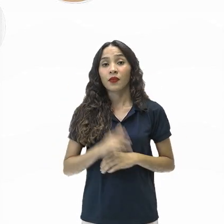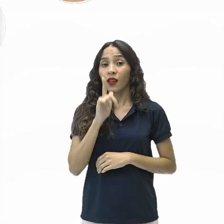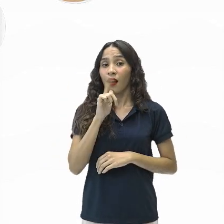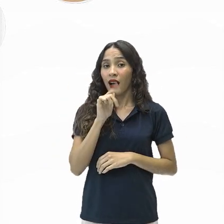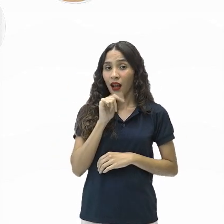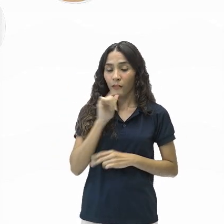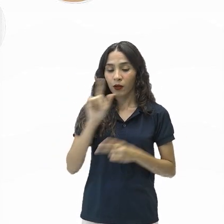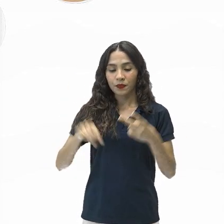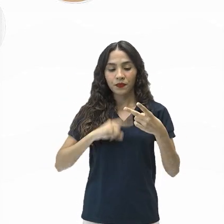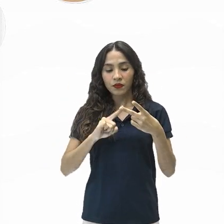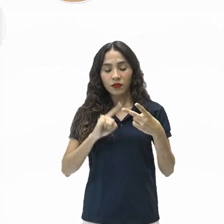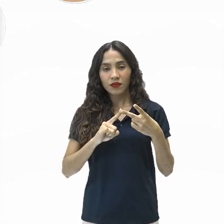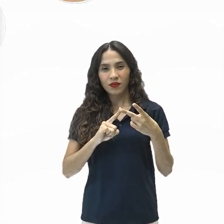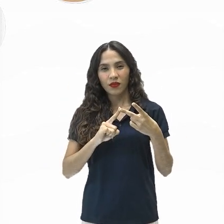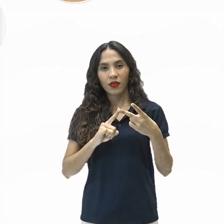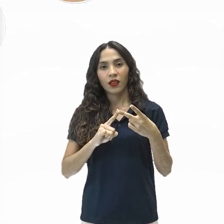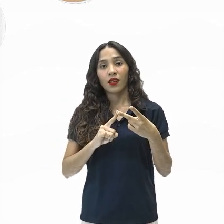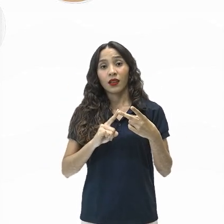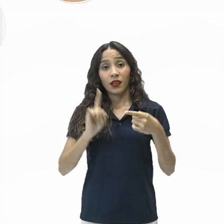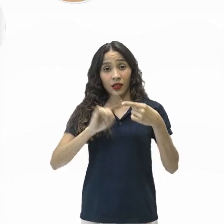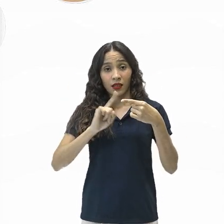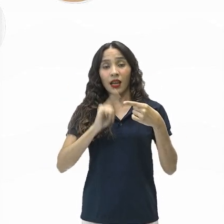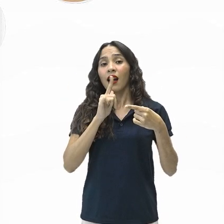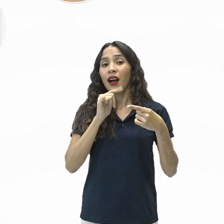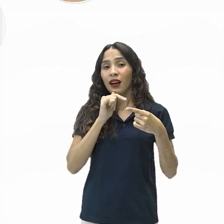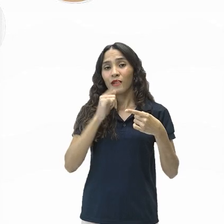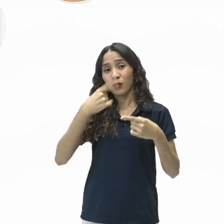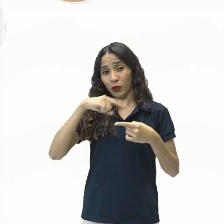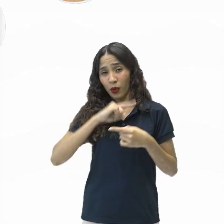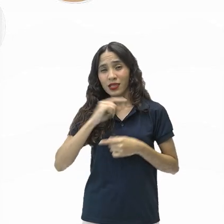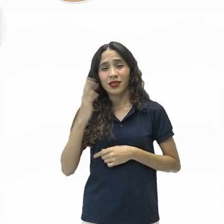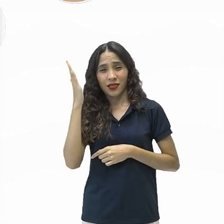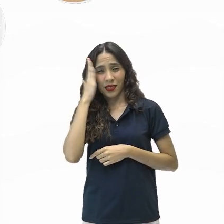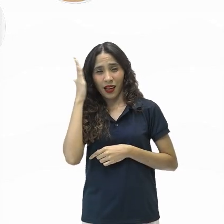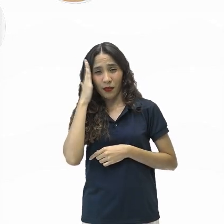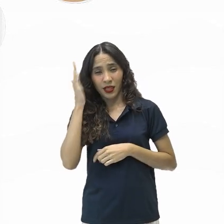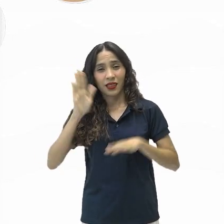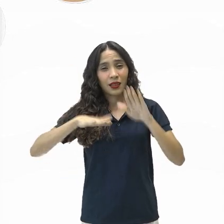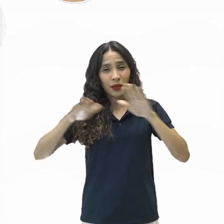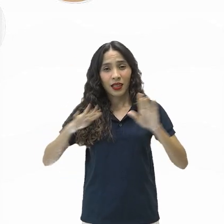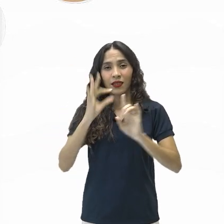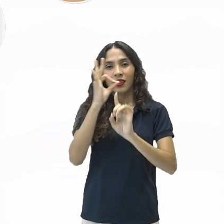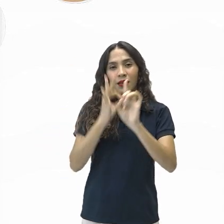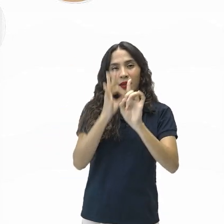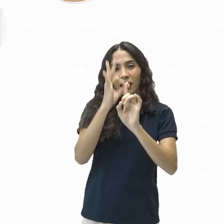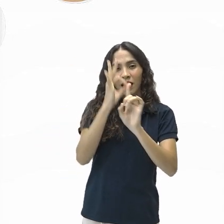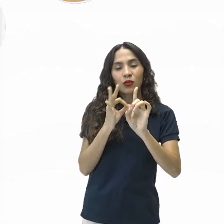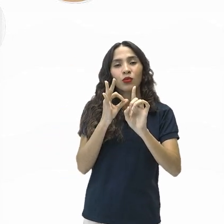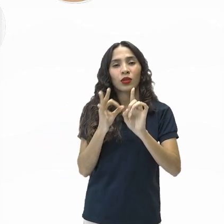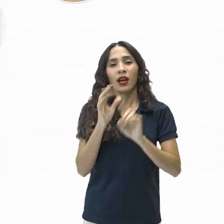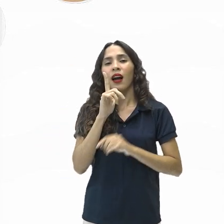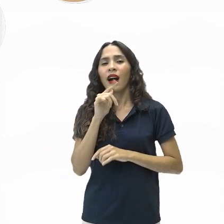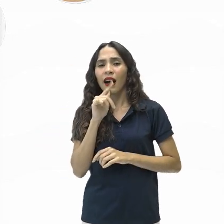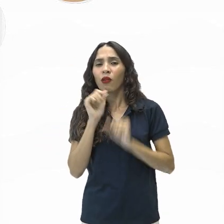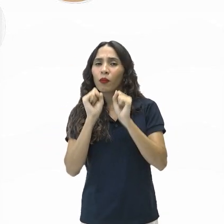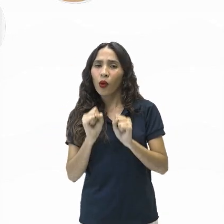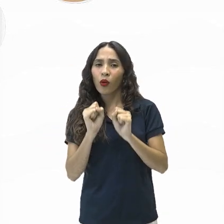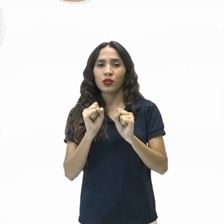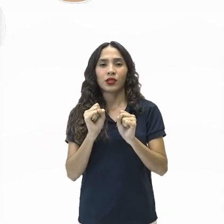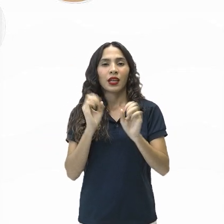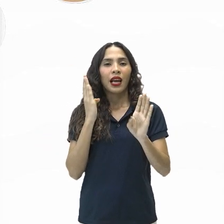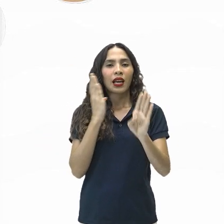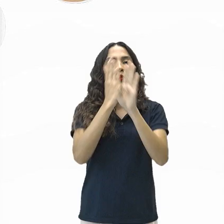água, a gente sabe ali que dependendo da temperatura, a água ela pode ser encontrada em diferentes fases, né? Se for